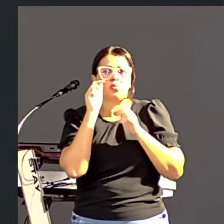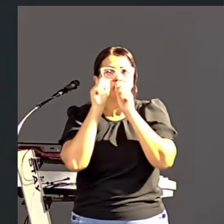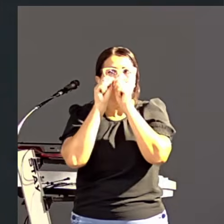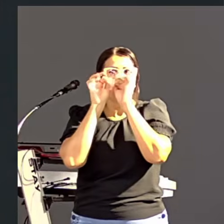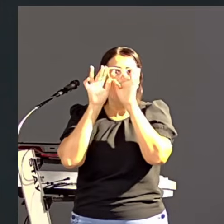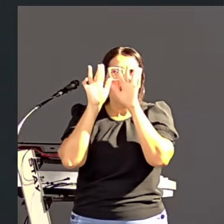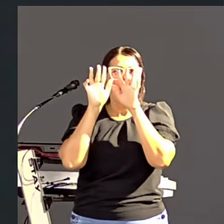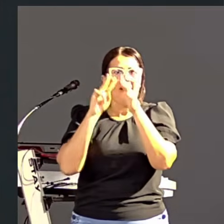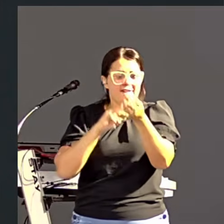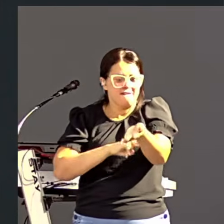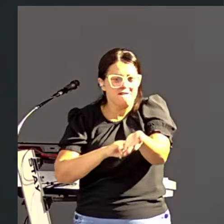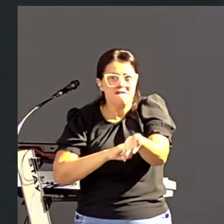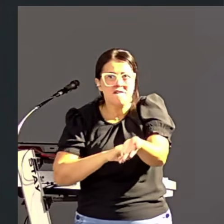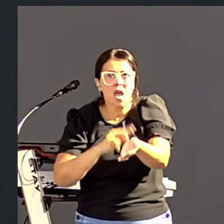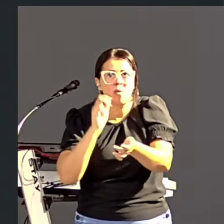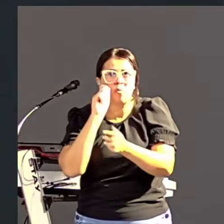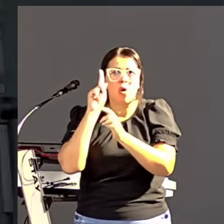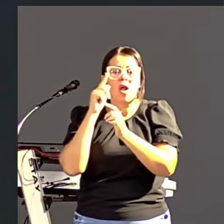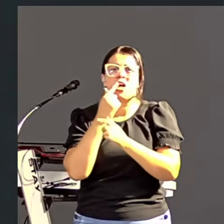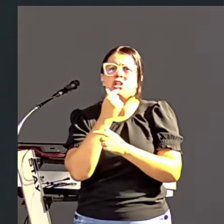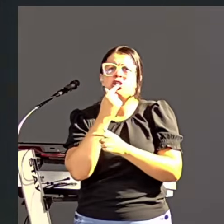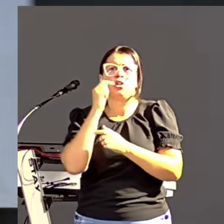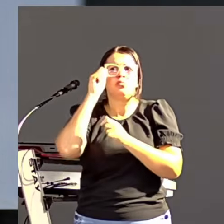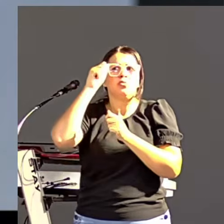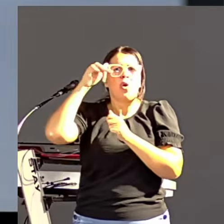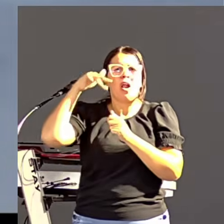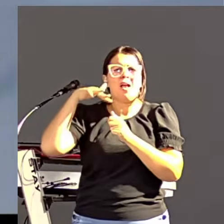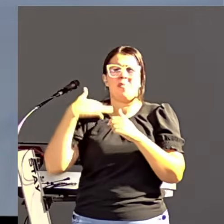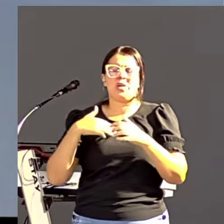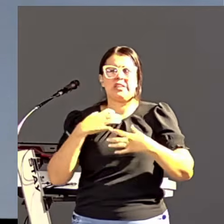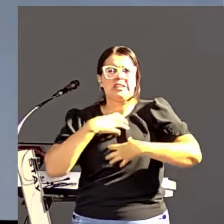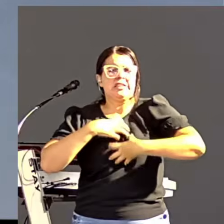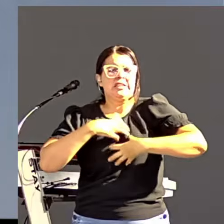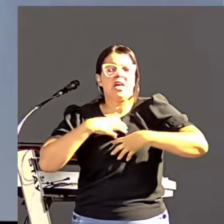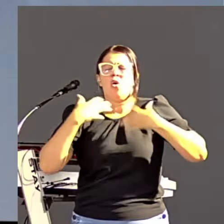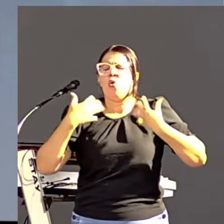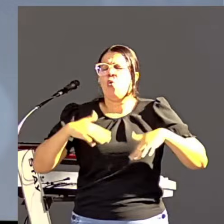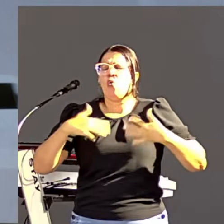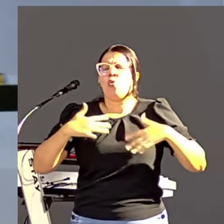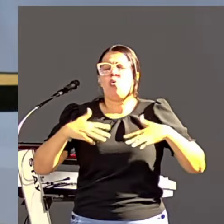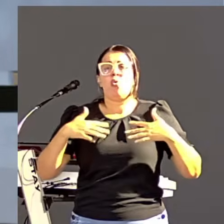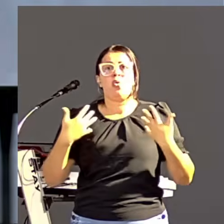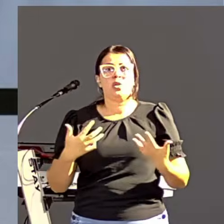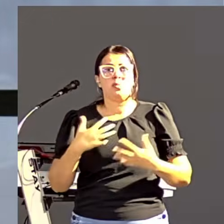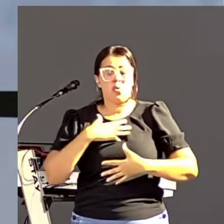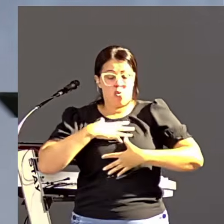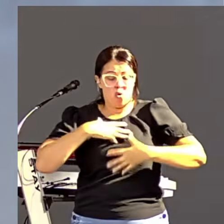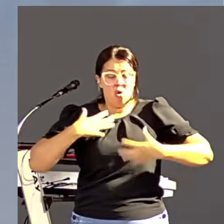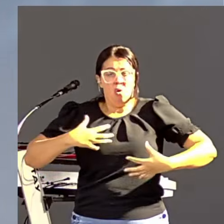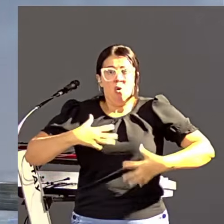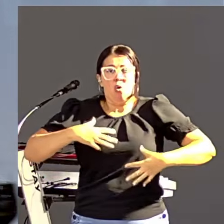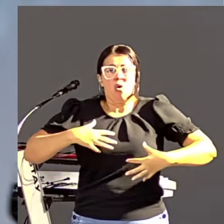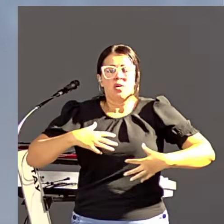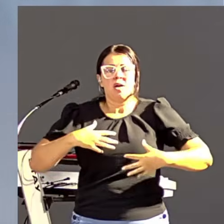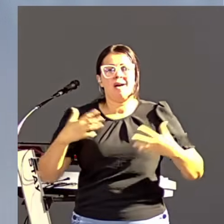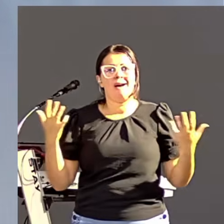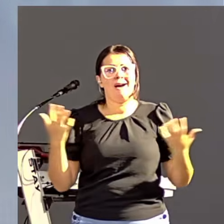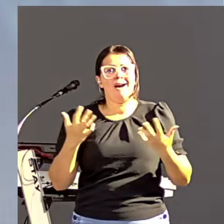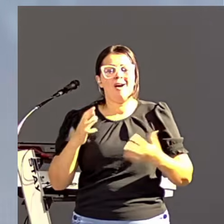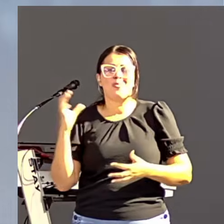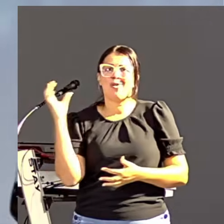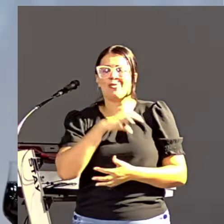estouraram. O nível de estresse, né, de angústia é tão grande que o corpo responde